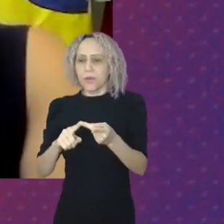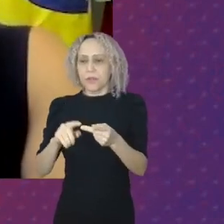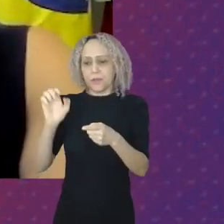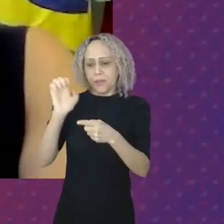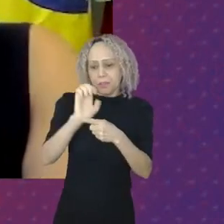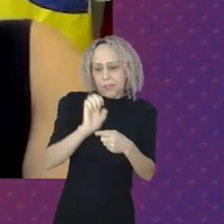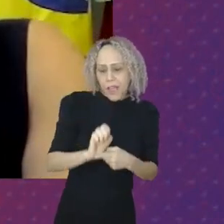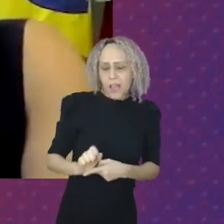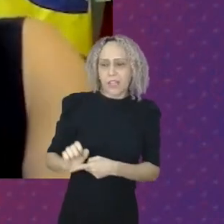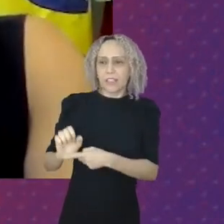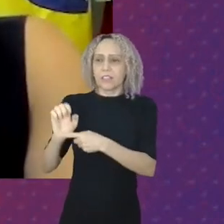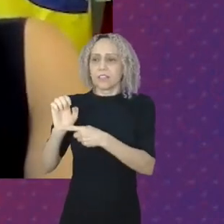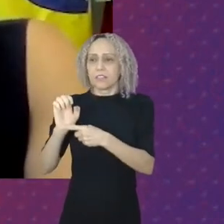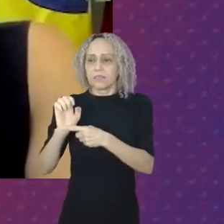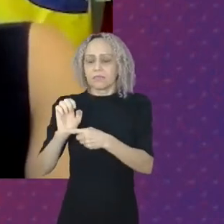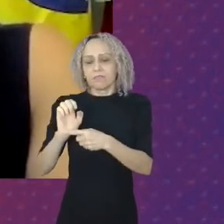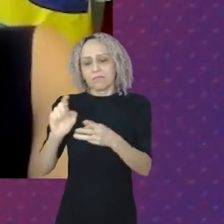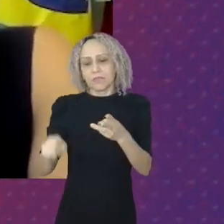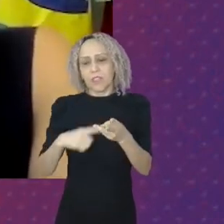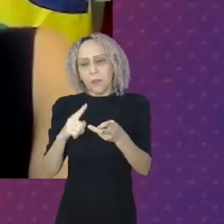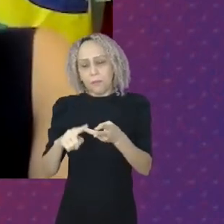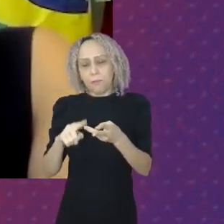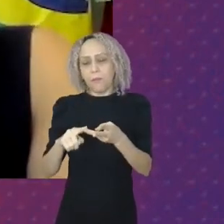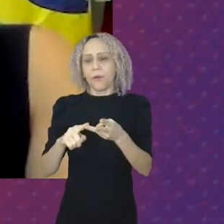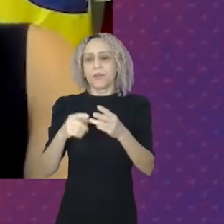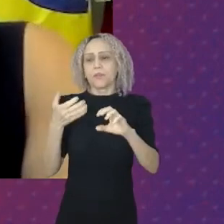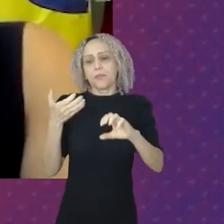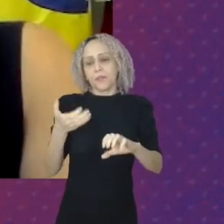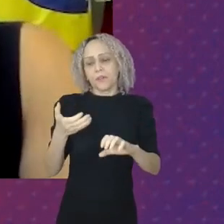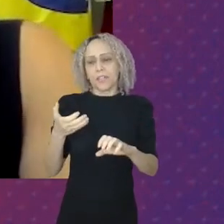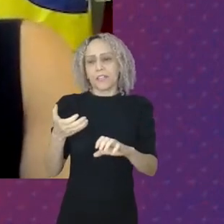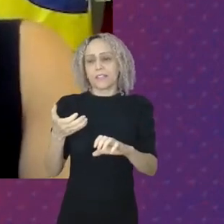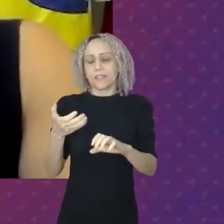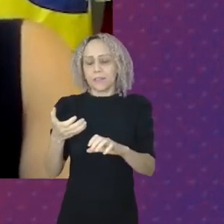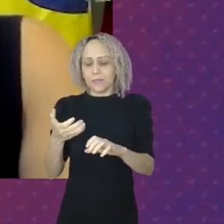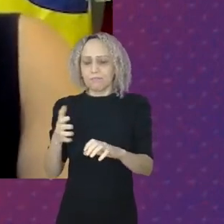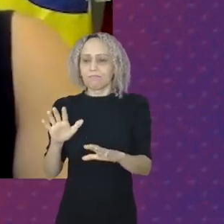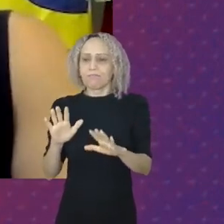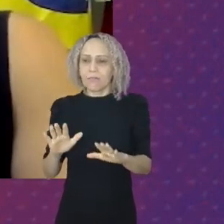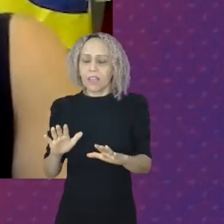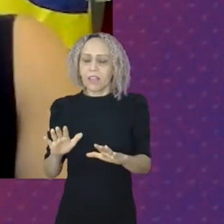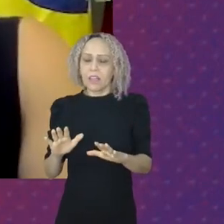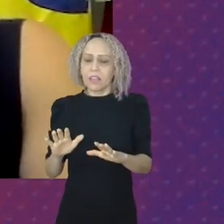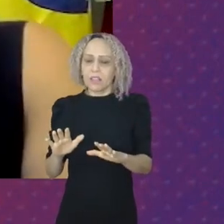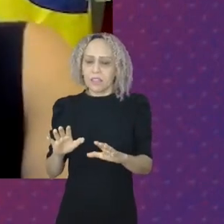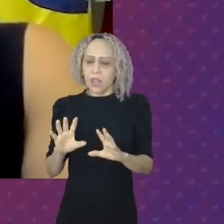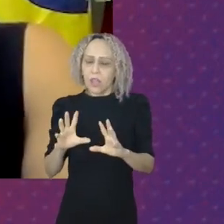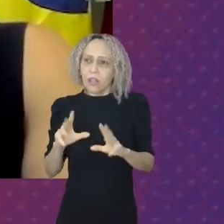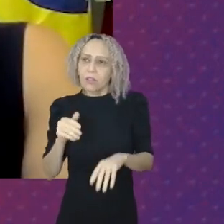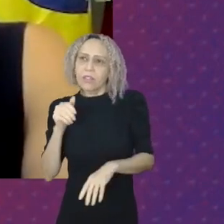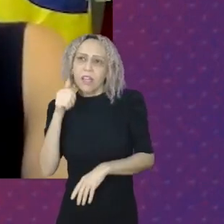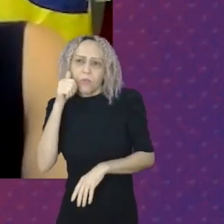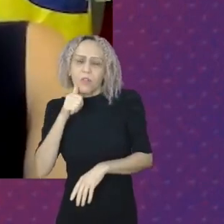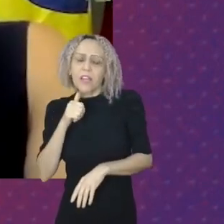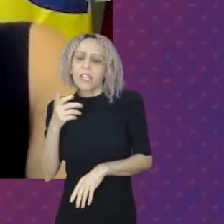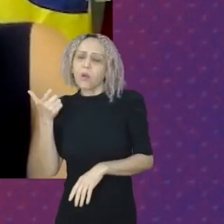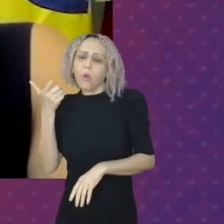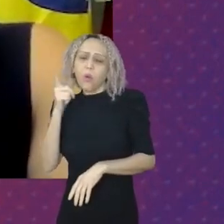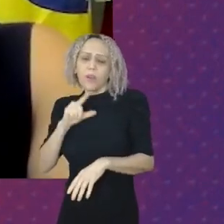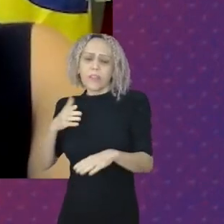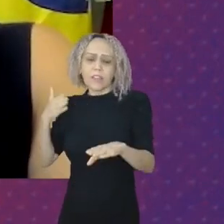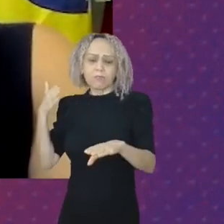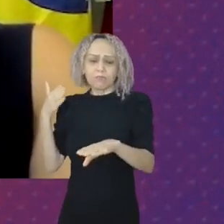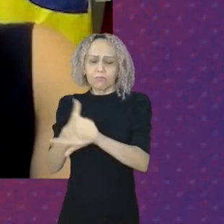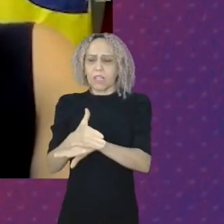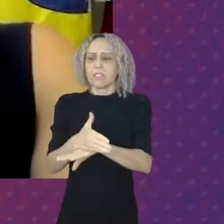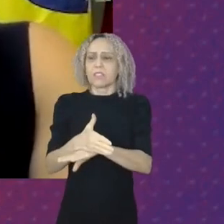porque existem estudos que apontam que as mulheres conseguem ocupar espaços de poder e decisão